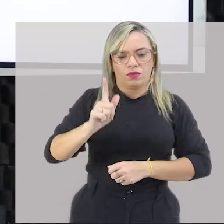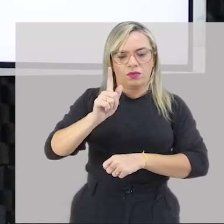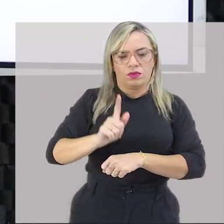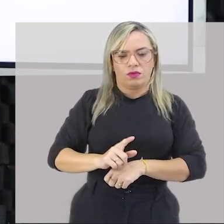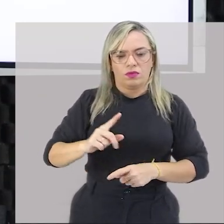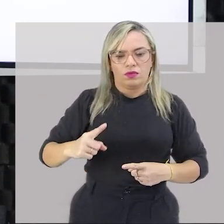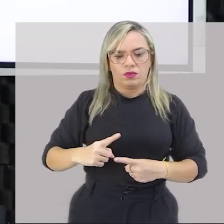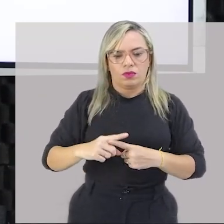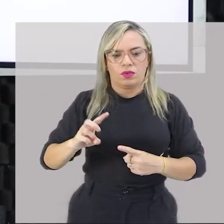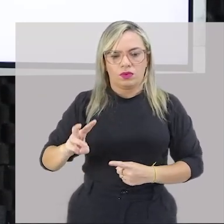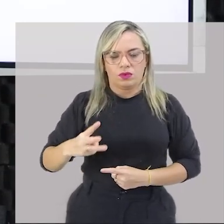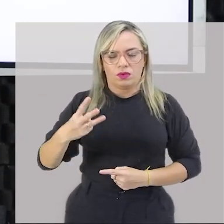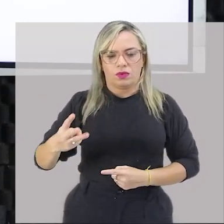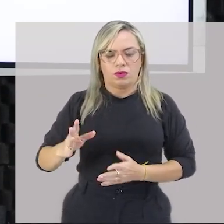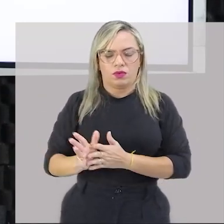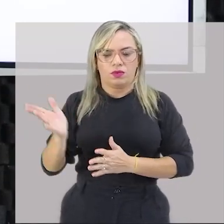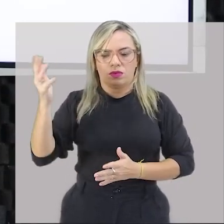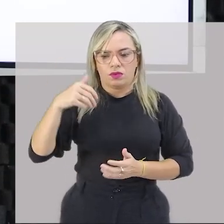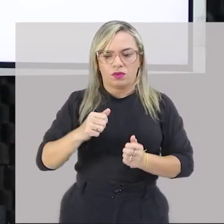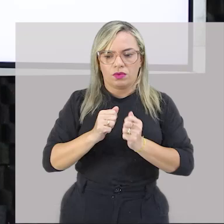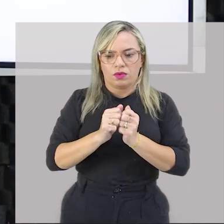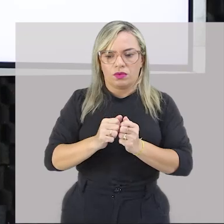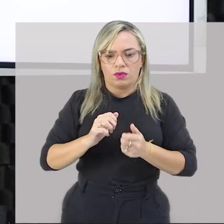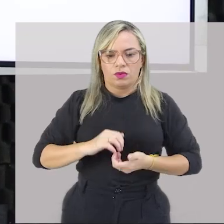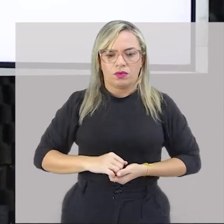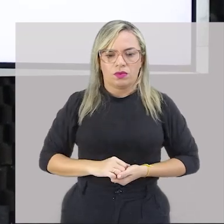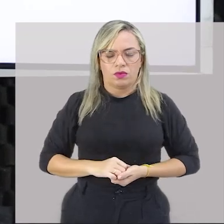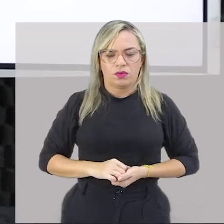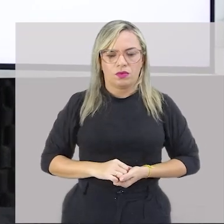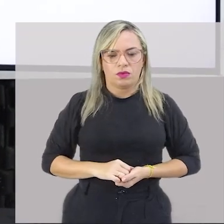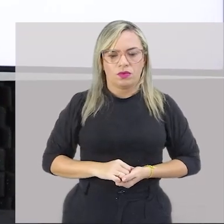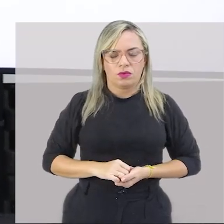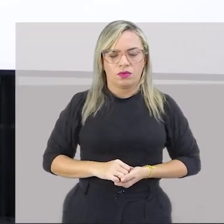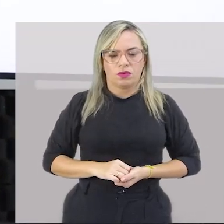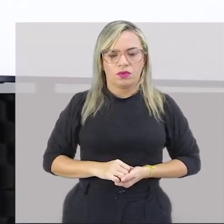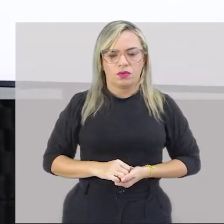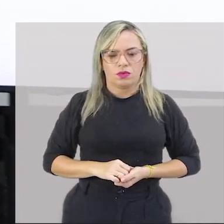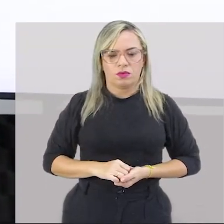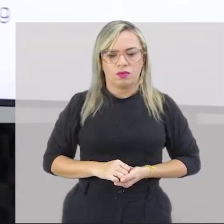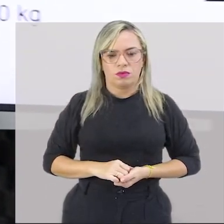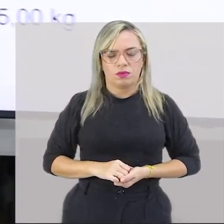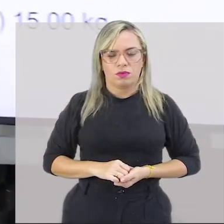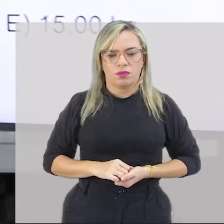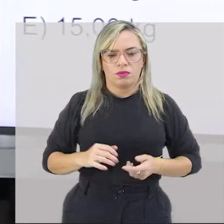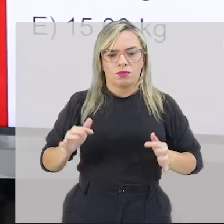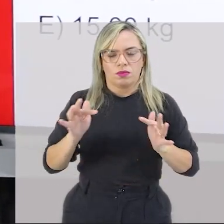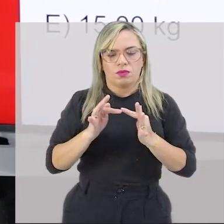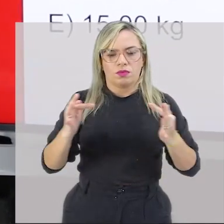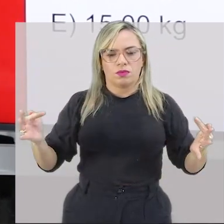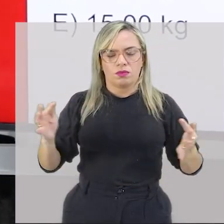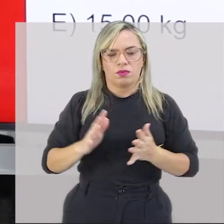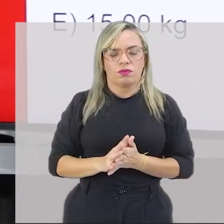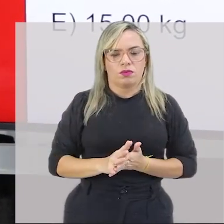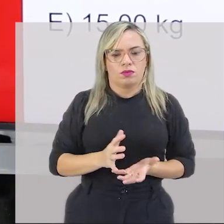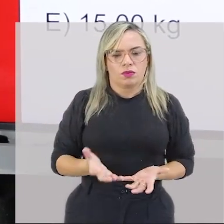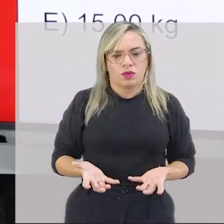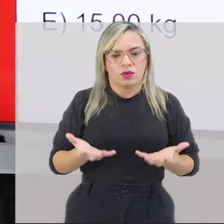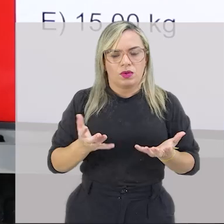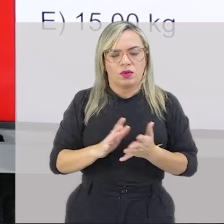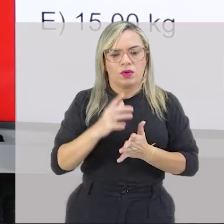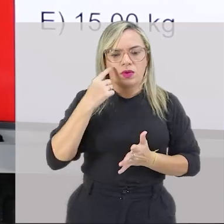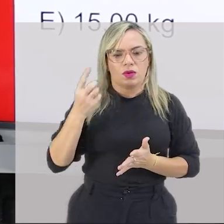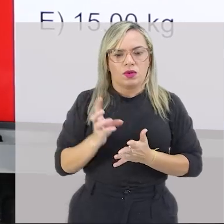3. Vamos lá, ó. Peso do saco, cadê? Vocês lembram da fórmula do peso? Massa